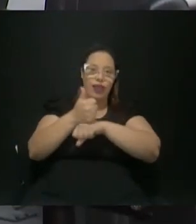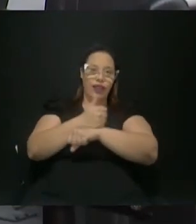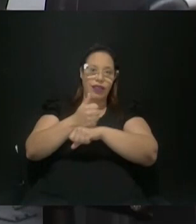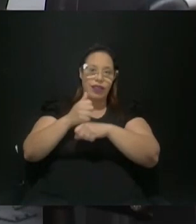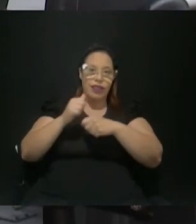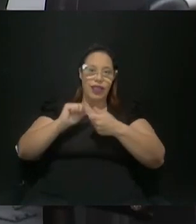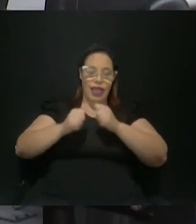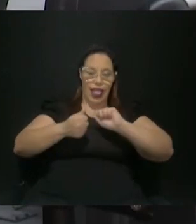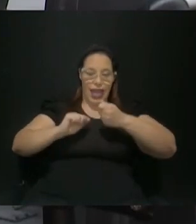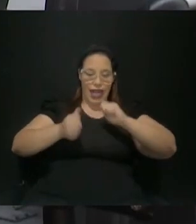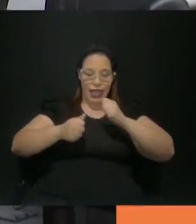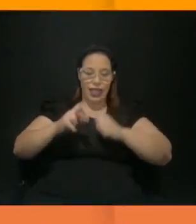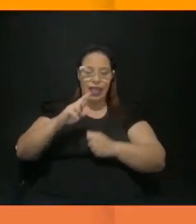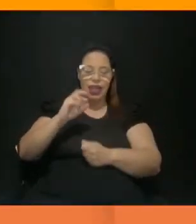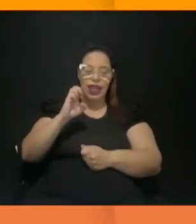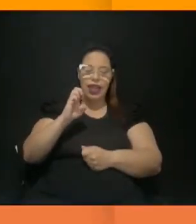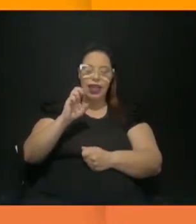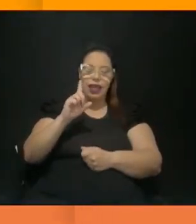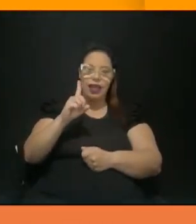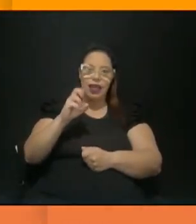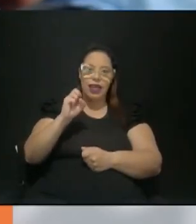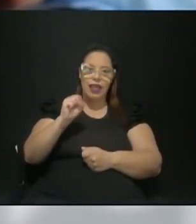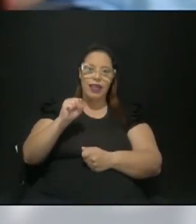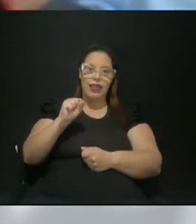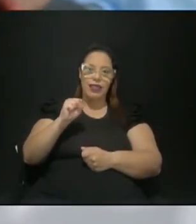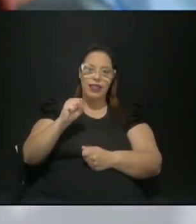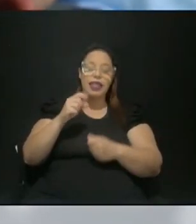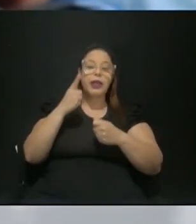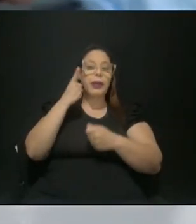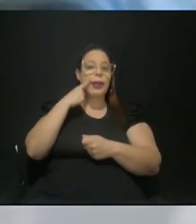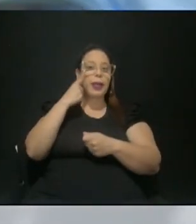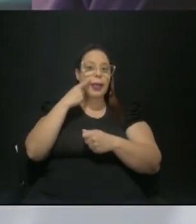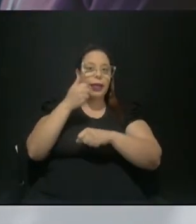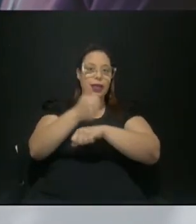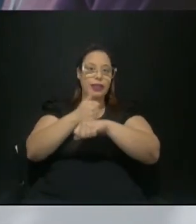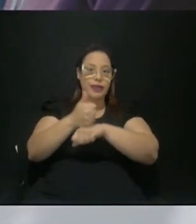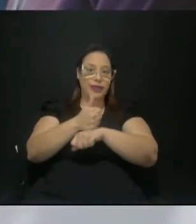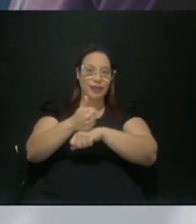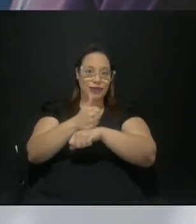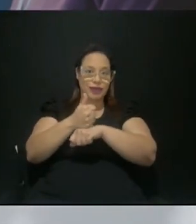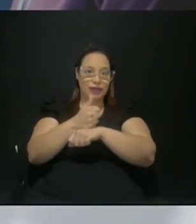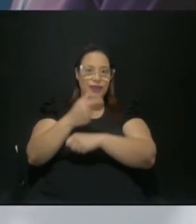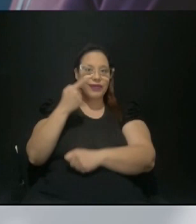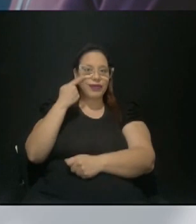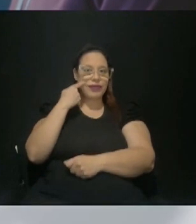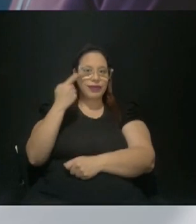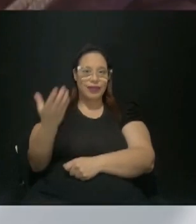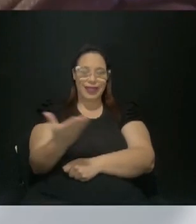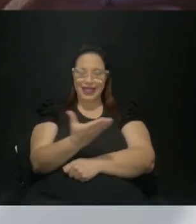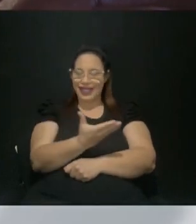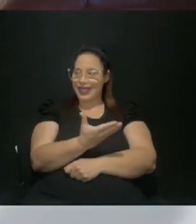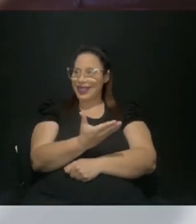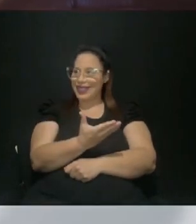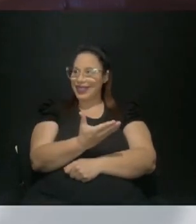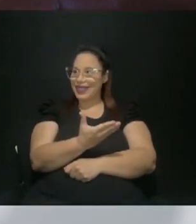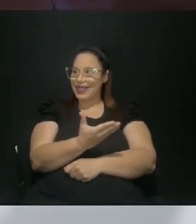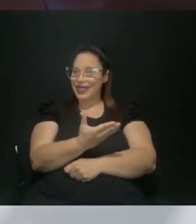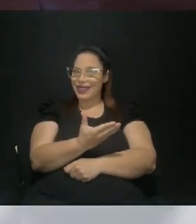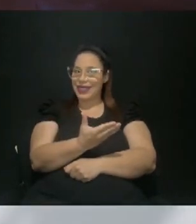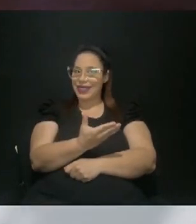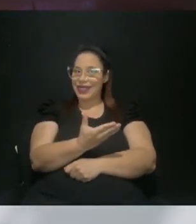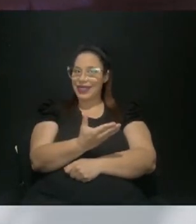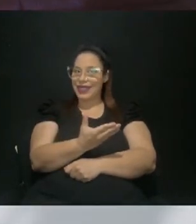redes. Então, se liga na profissão. O analista de redes é o profissional responsável por atuar com desenvolvimento